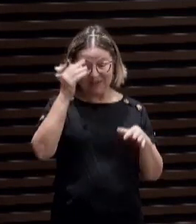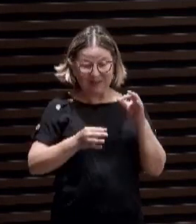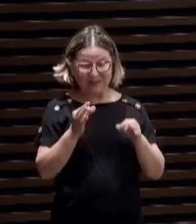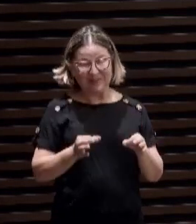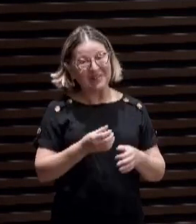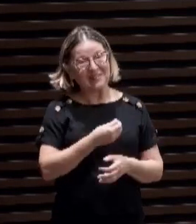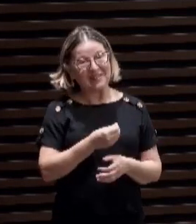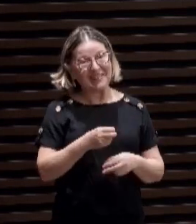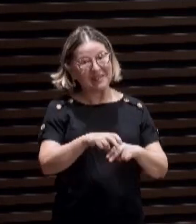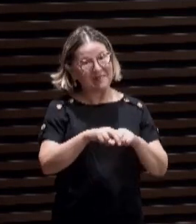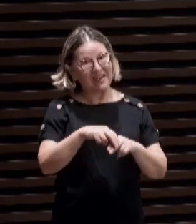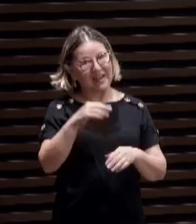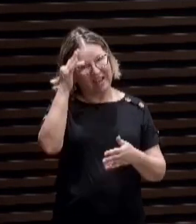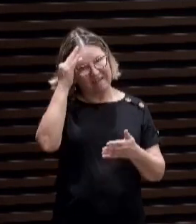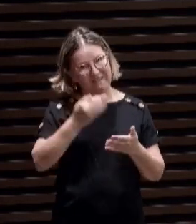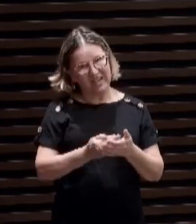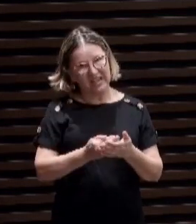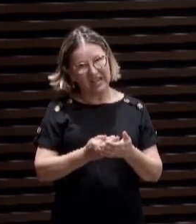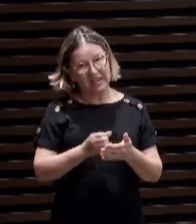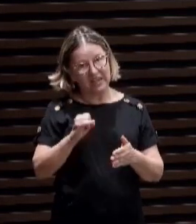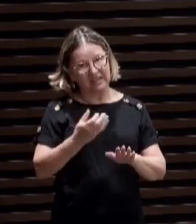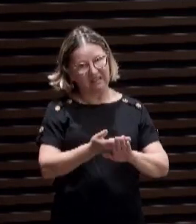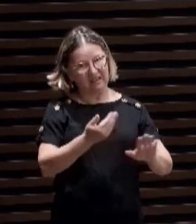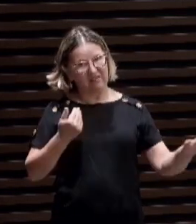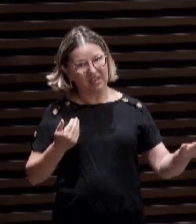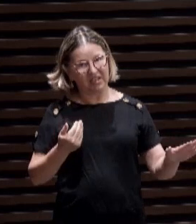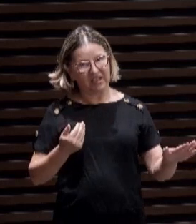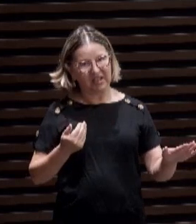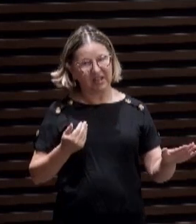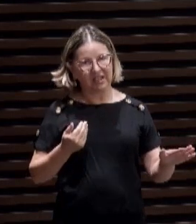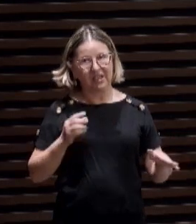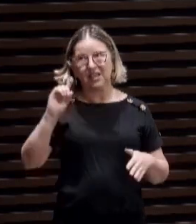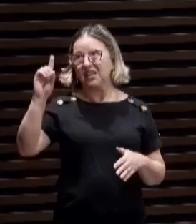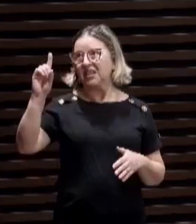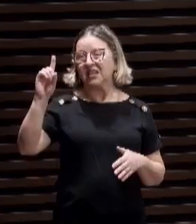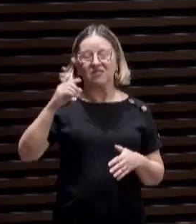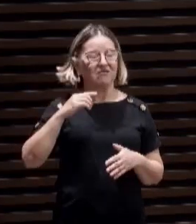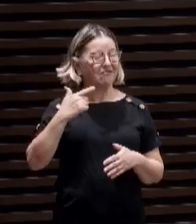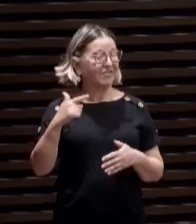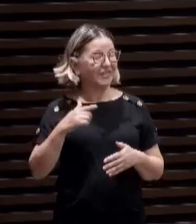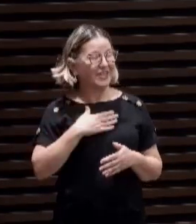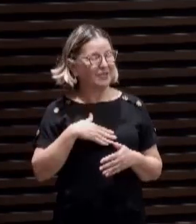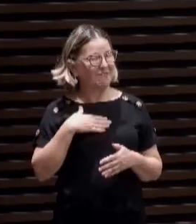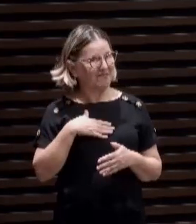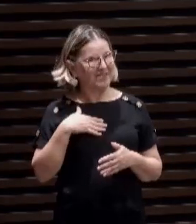se retroceder, nele não se compraz a minha alma. Hebreus 10, 36 a